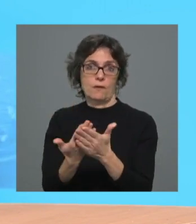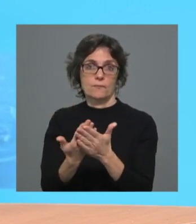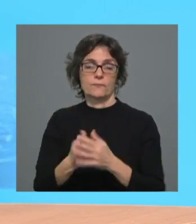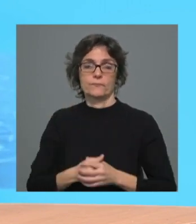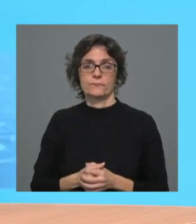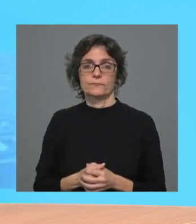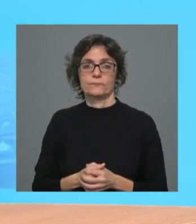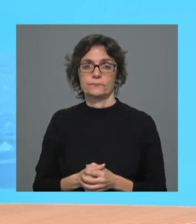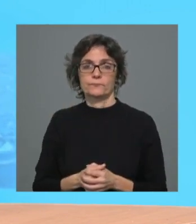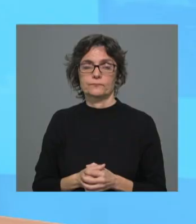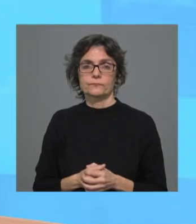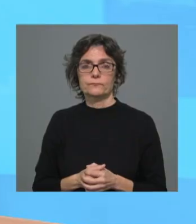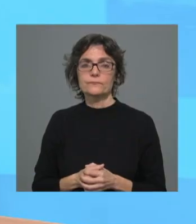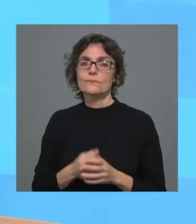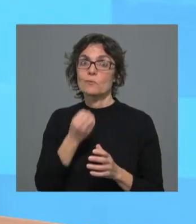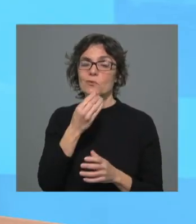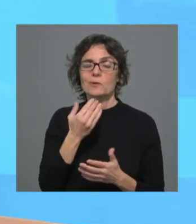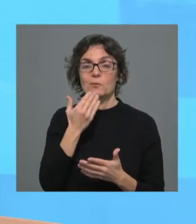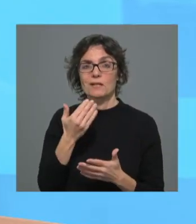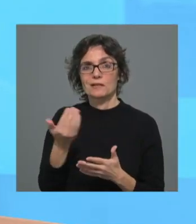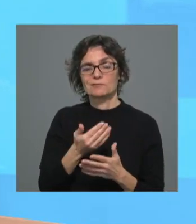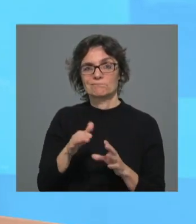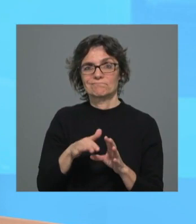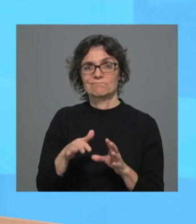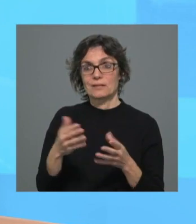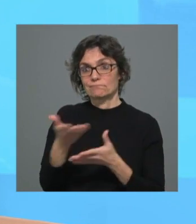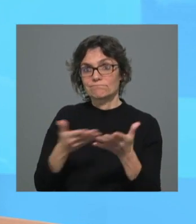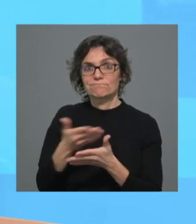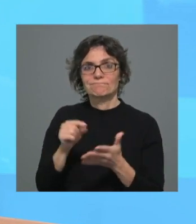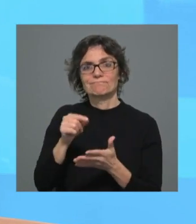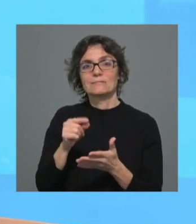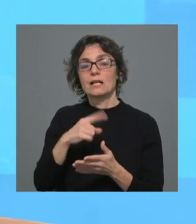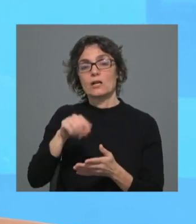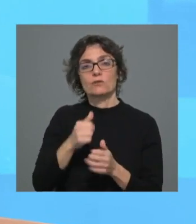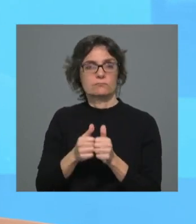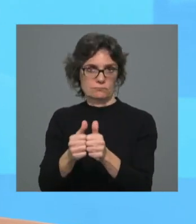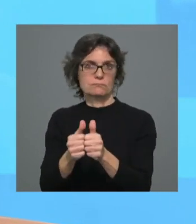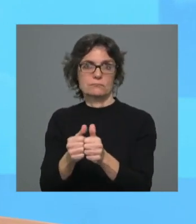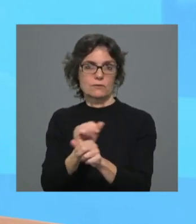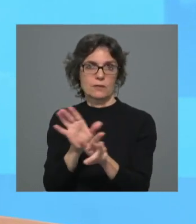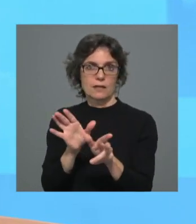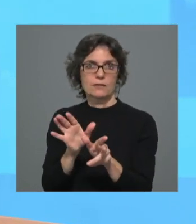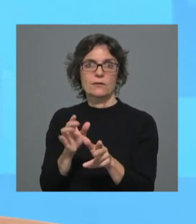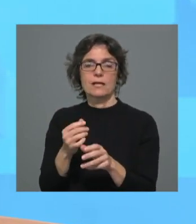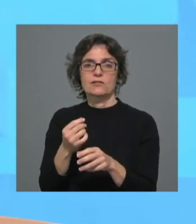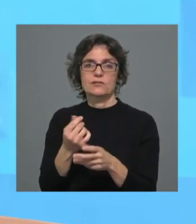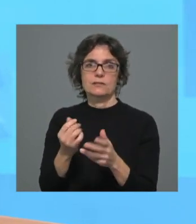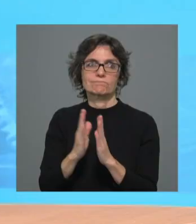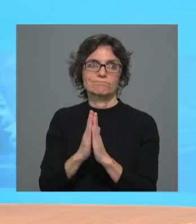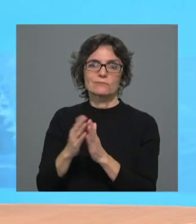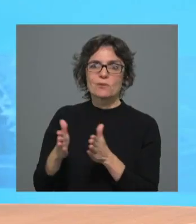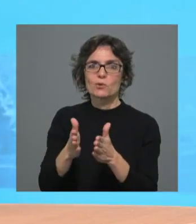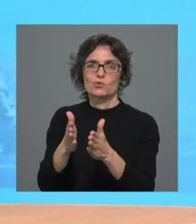existe. Muito bem, Otávio, muito obrigado por esta partilha e certamente na Agência Eclésia continuamos a acompanhar o caminhar da Igreja